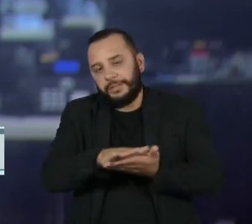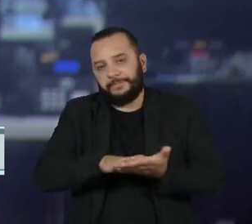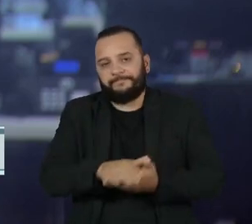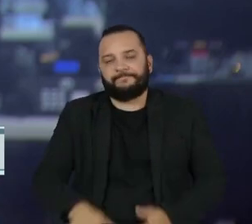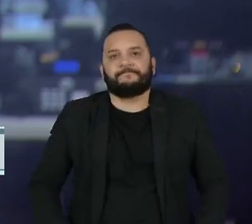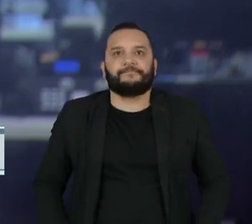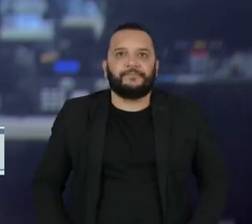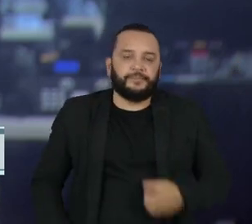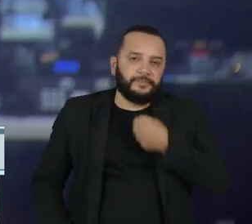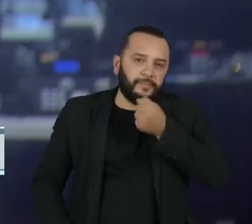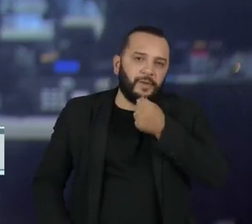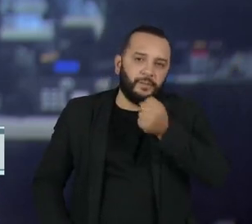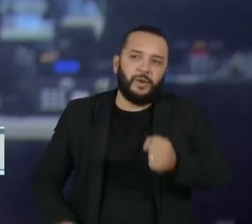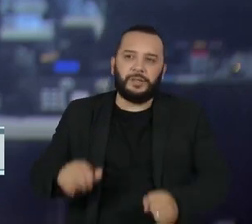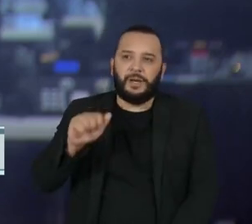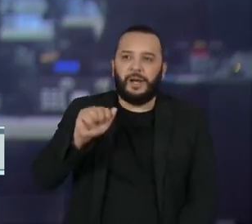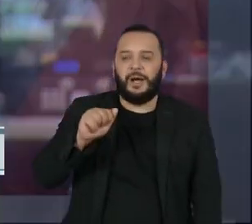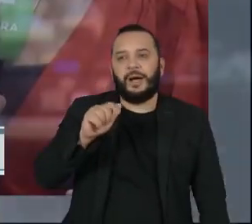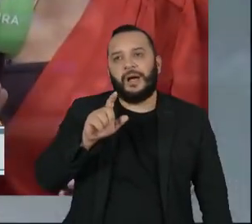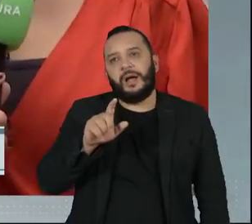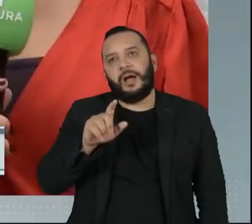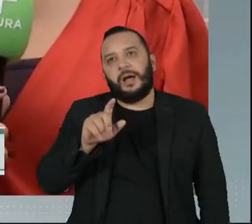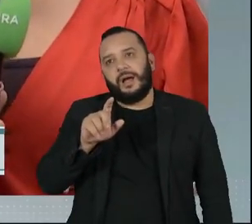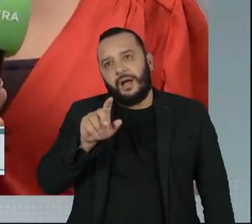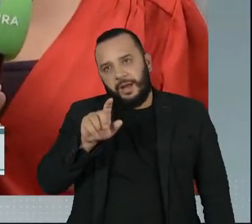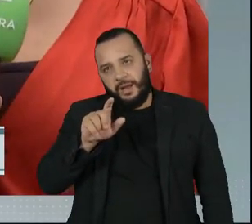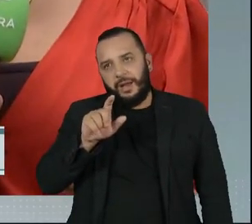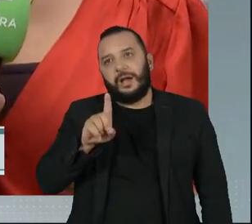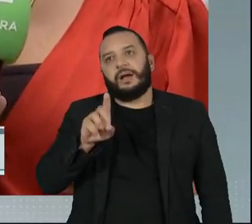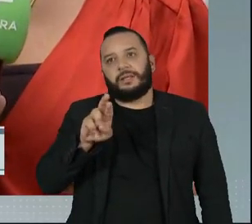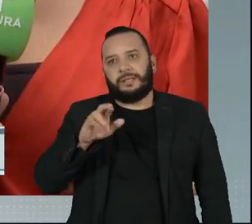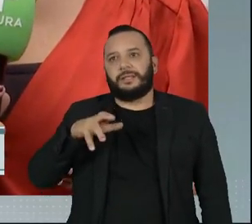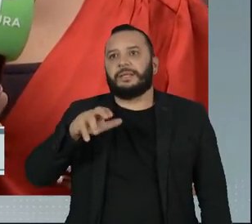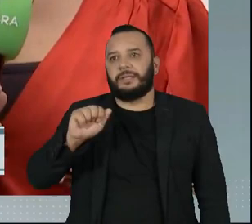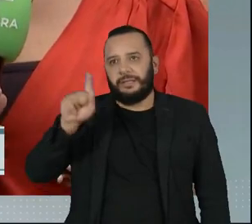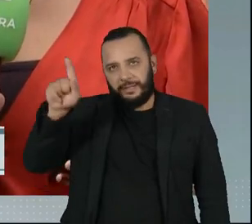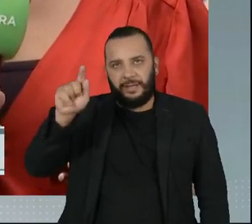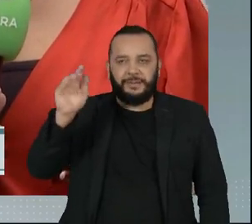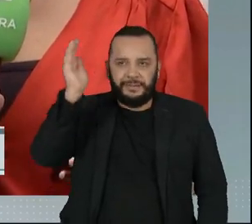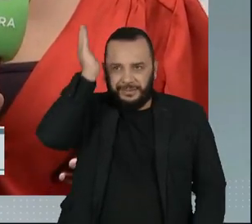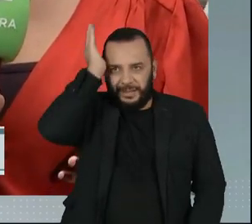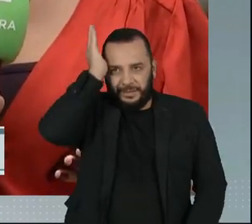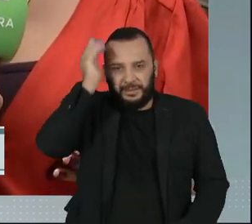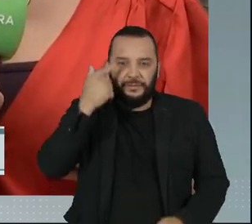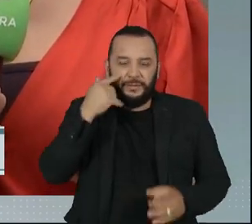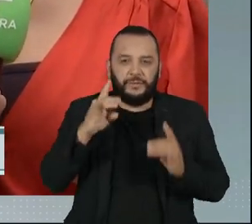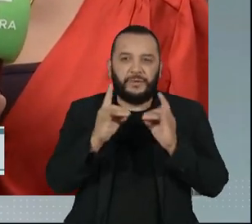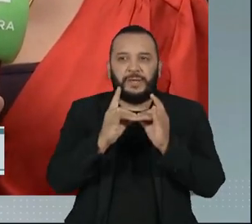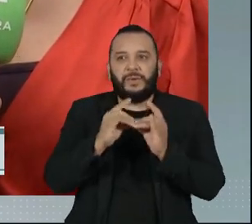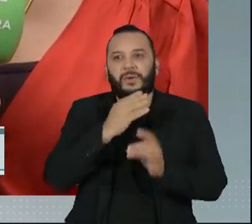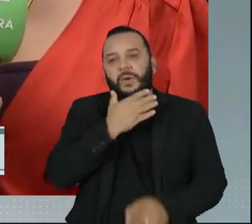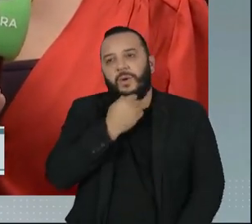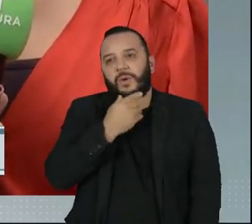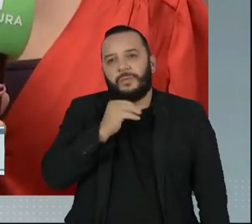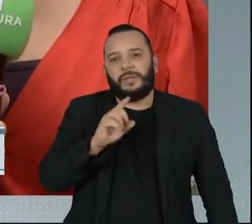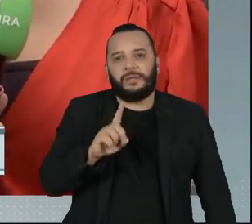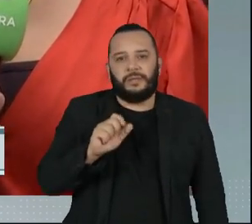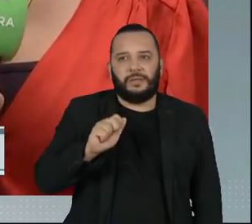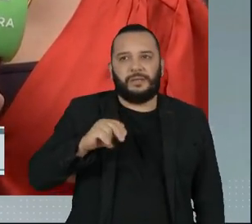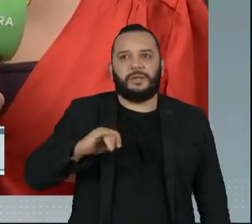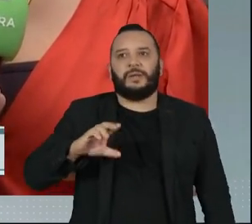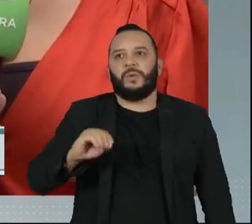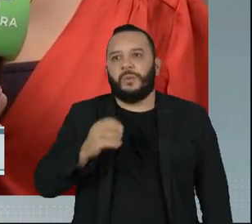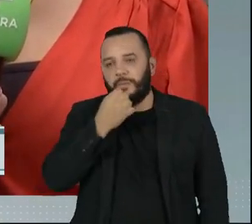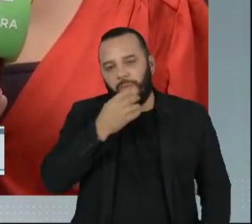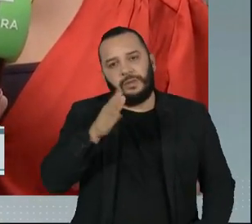A repórter Adriana Cimino está no Sesc Pompeia, na zona oeste de São Paulo, onde acompanha o velório do sociólogo. Boa tarde,